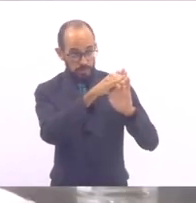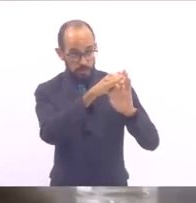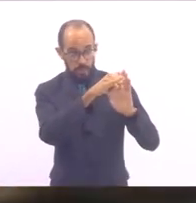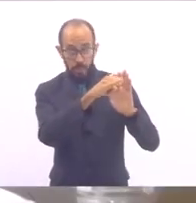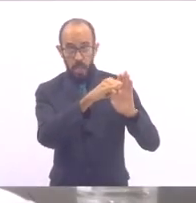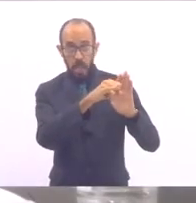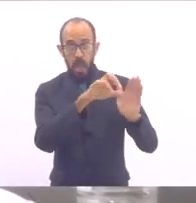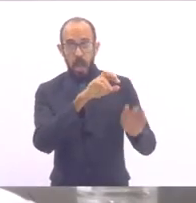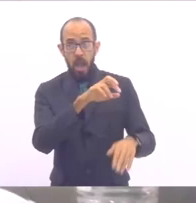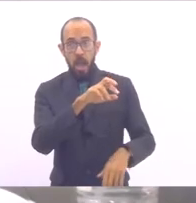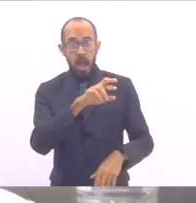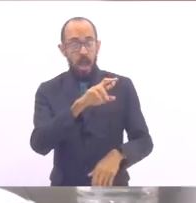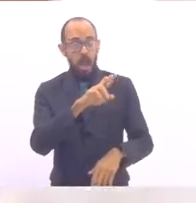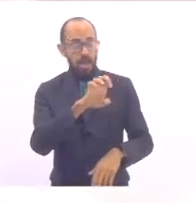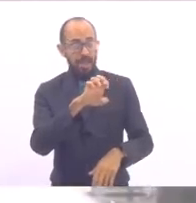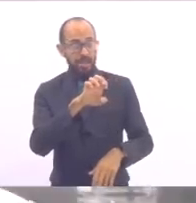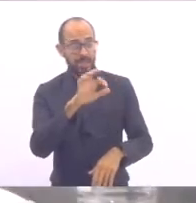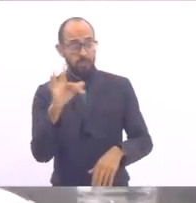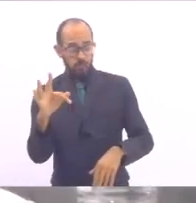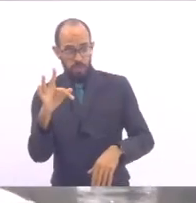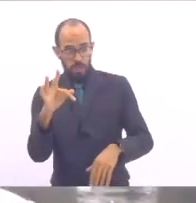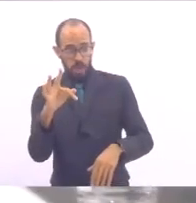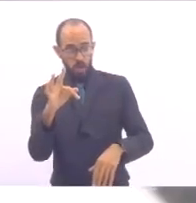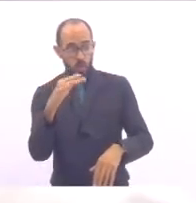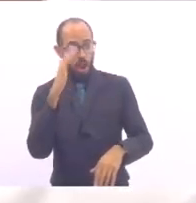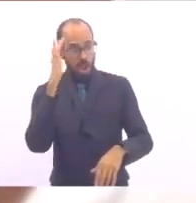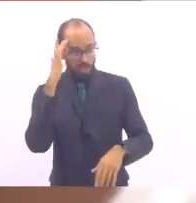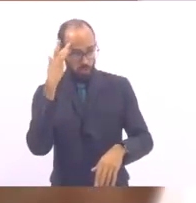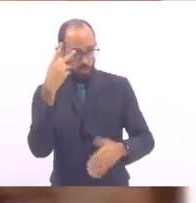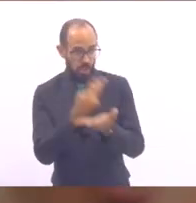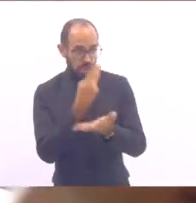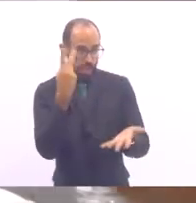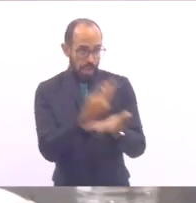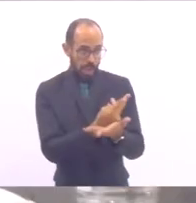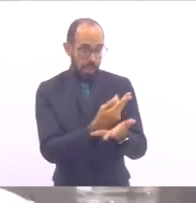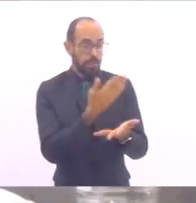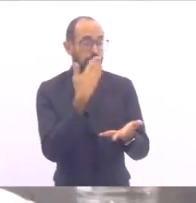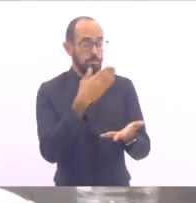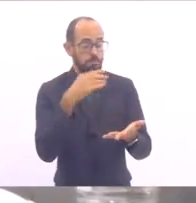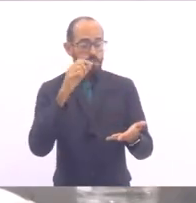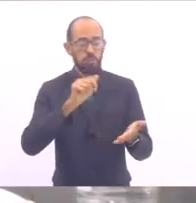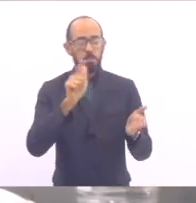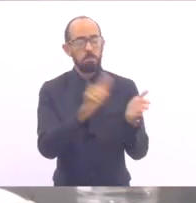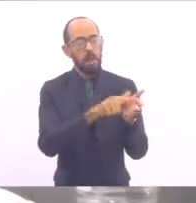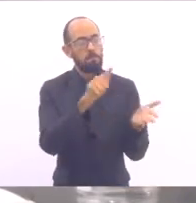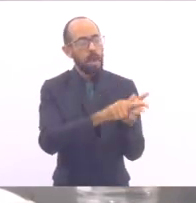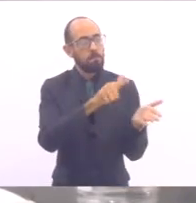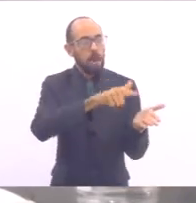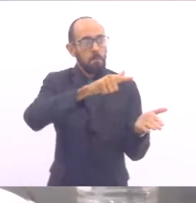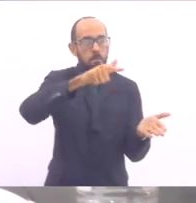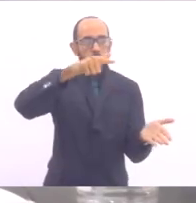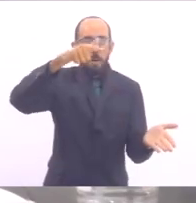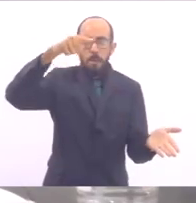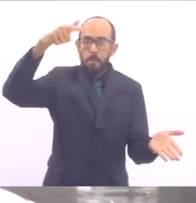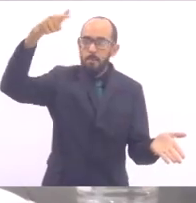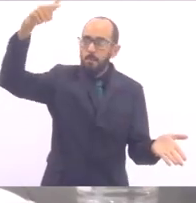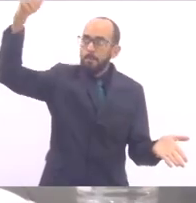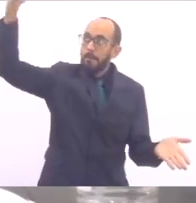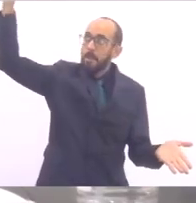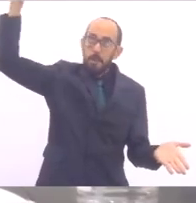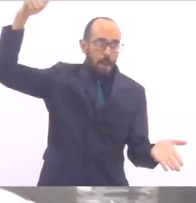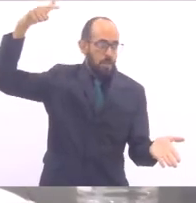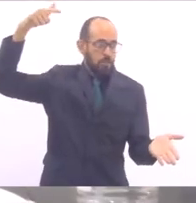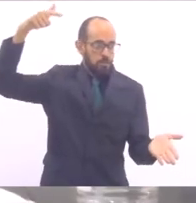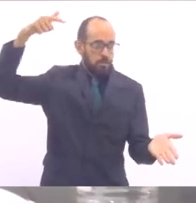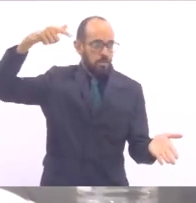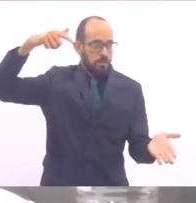vai me botar na malha fina e vai me cobrar uma quantidade de papel enorme, vai me virar de cabeça para baixo, balançar meus bolsos para